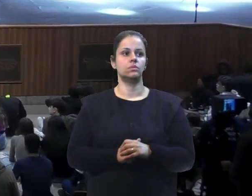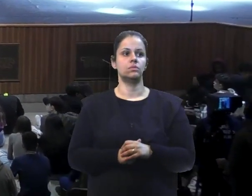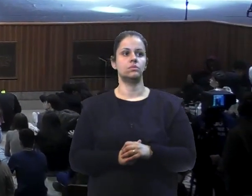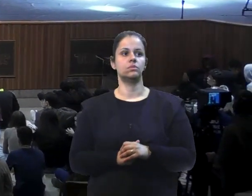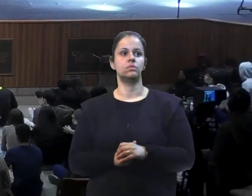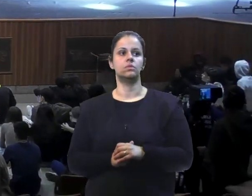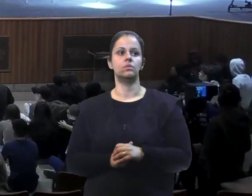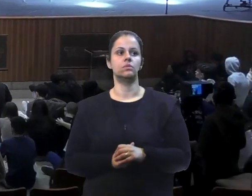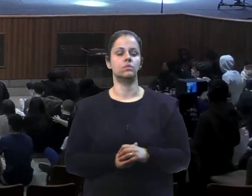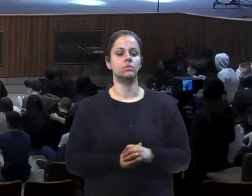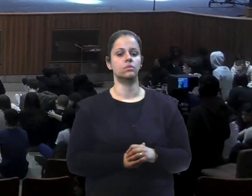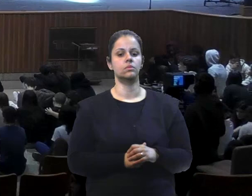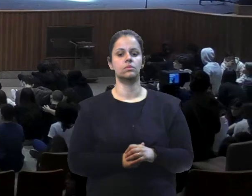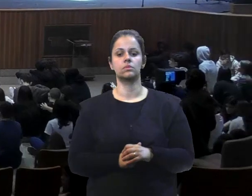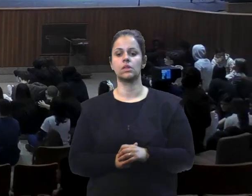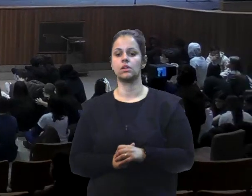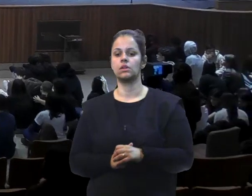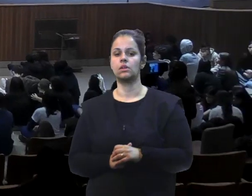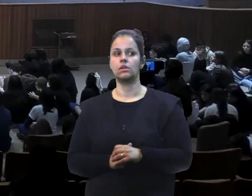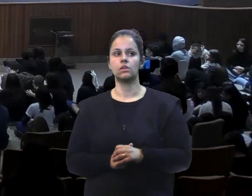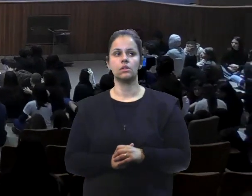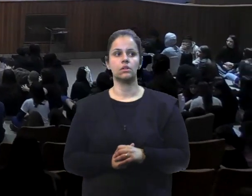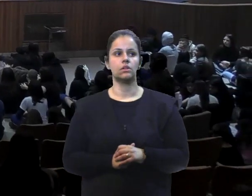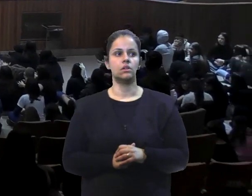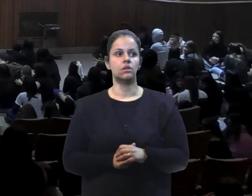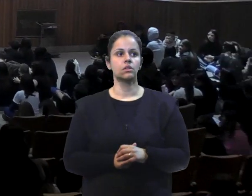Tá bom, fechou.